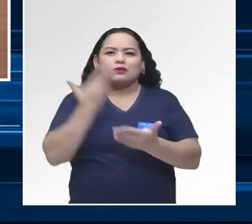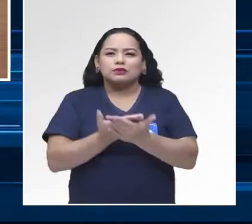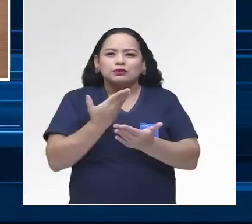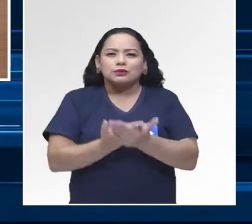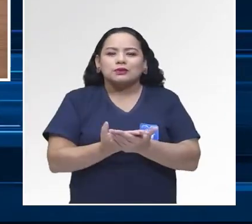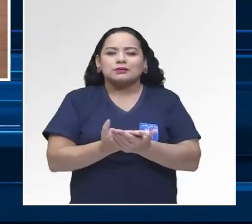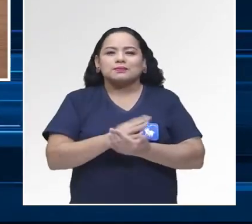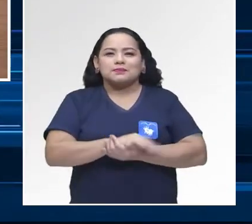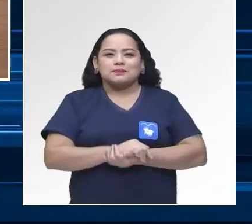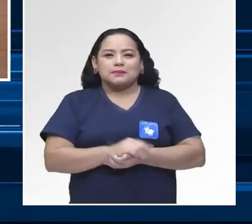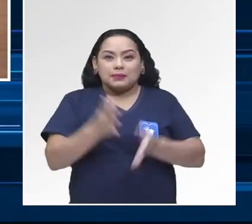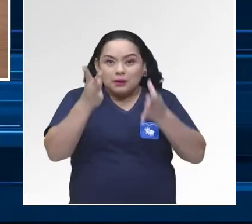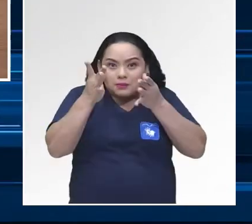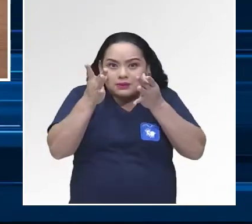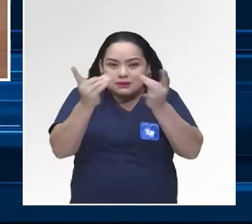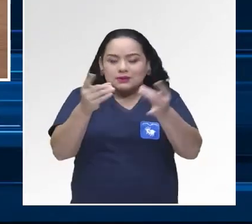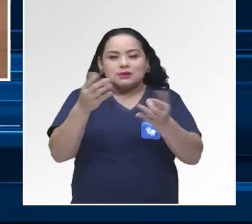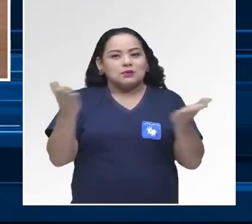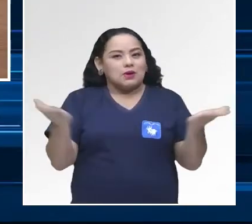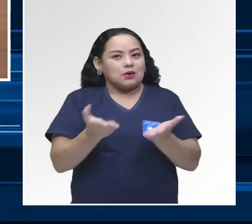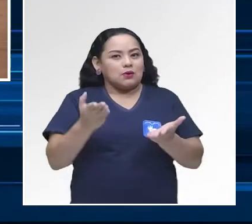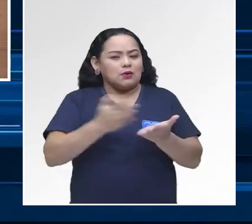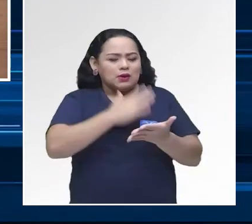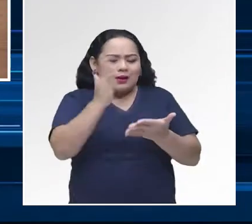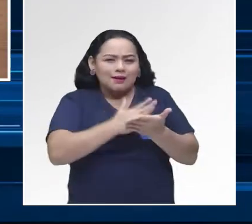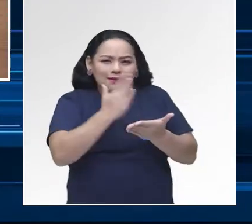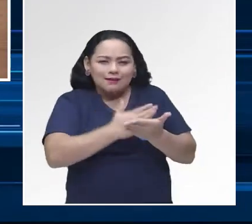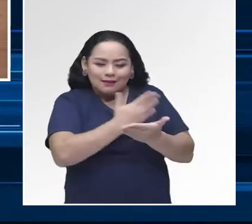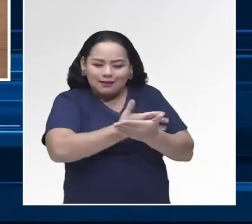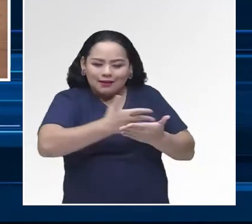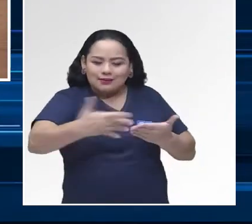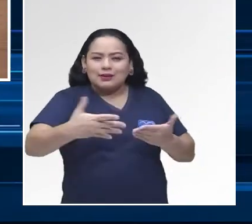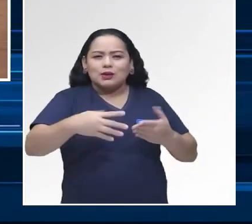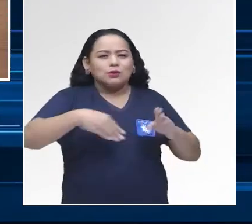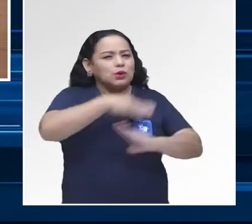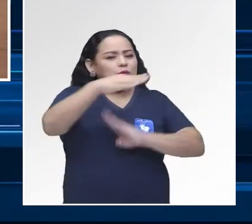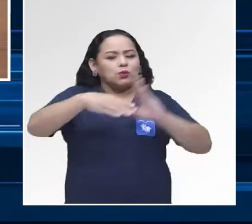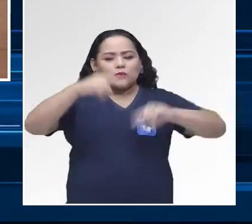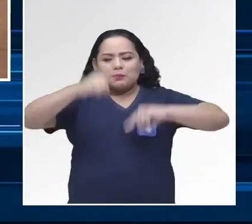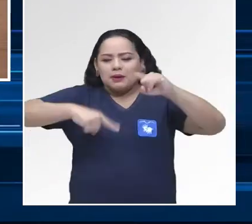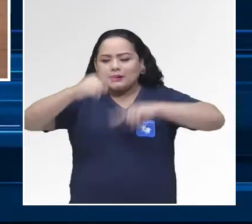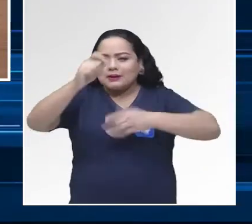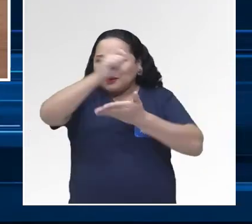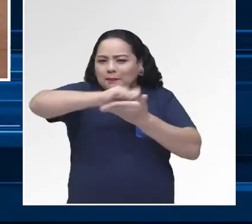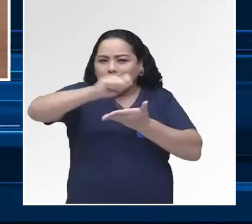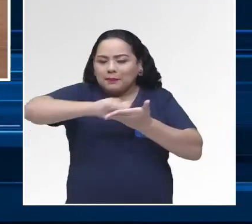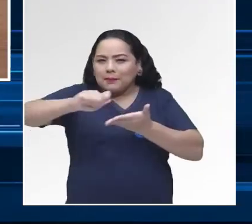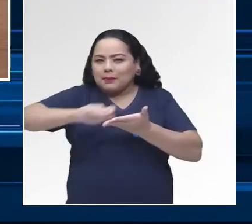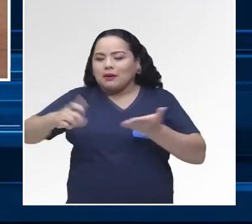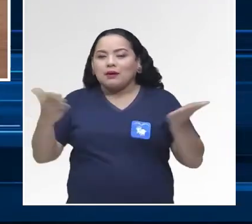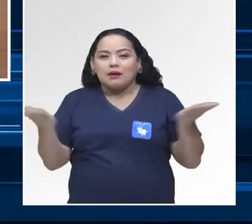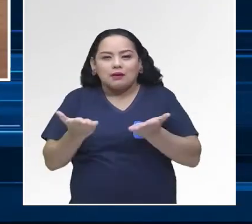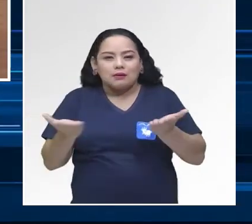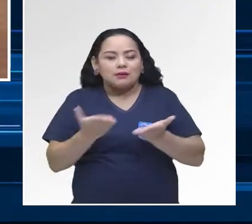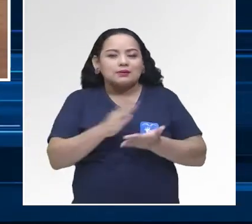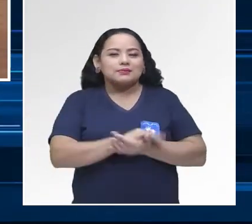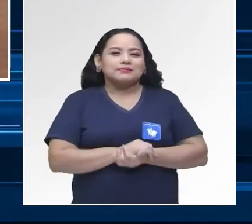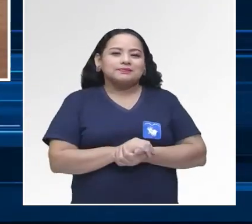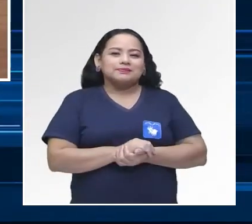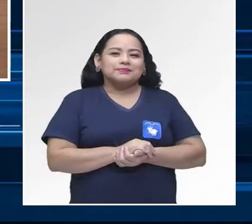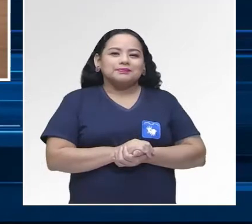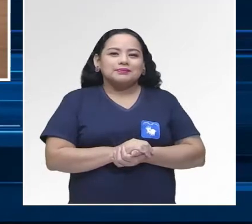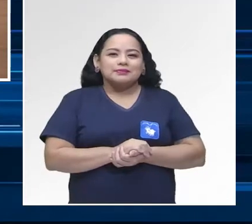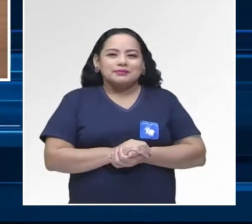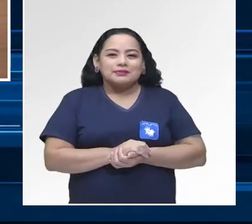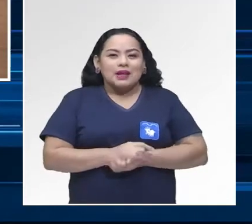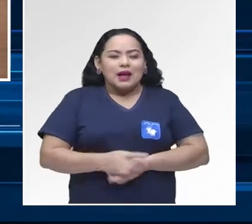Então atenção, fiquem atentos aí, peguem seus cadernos, seu material para anotar o que a gente vai falar, né? E colocar a